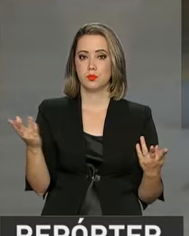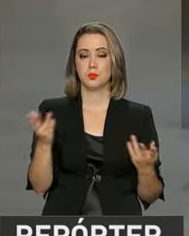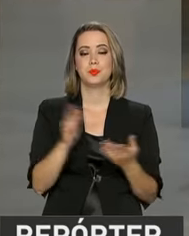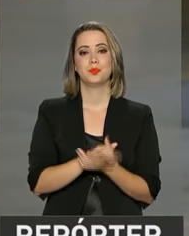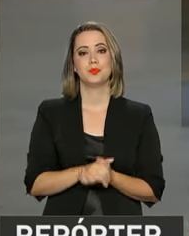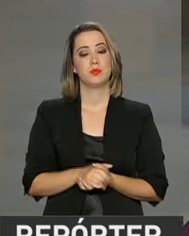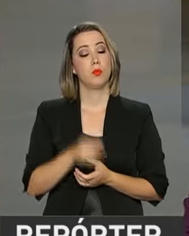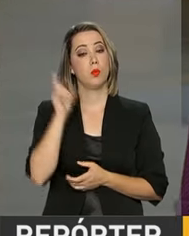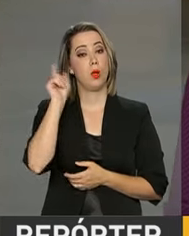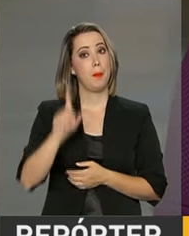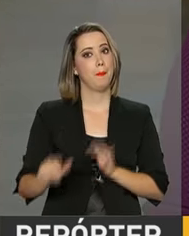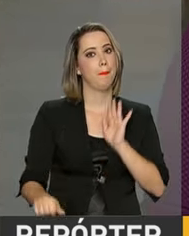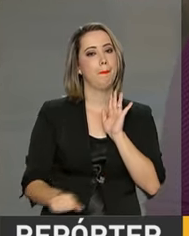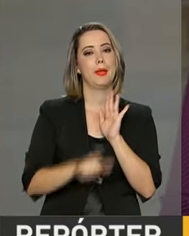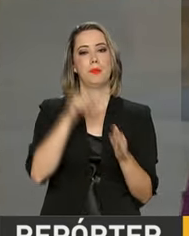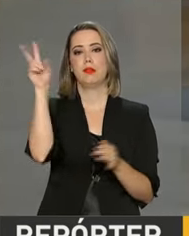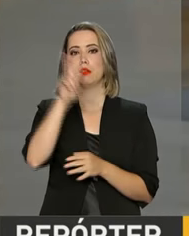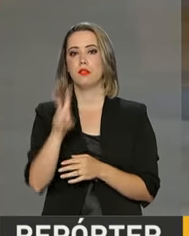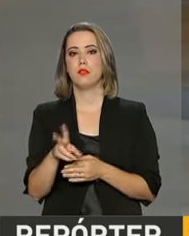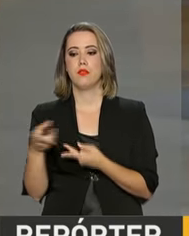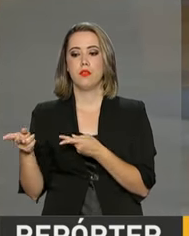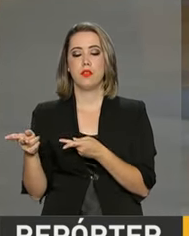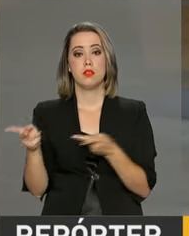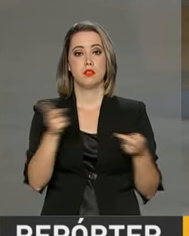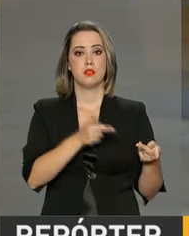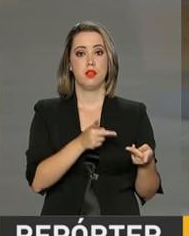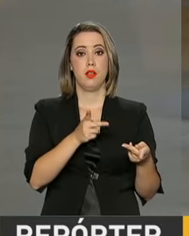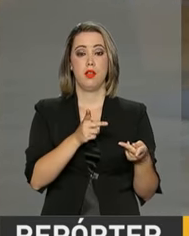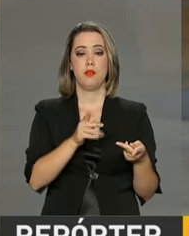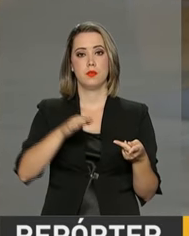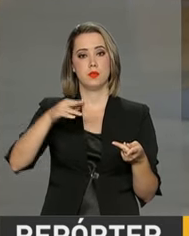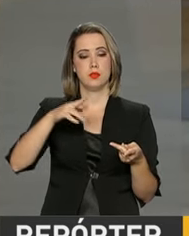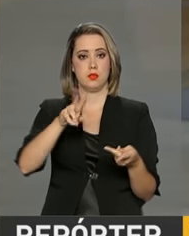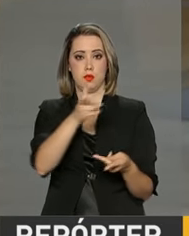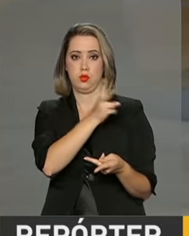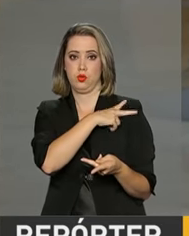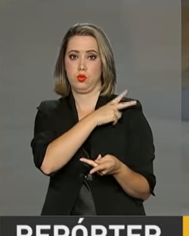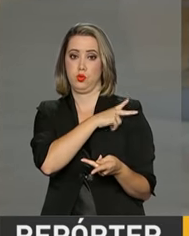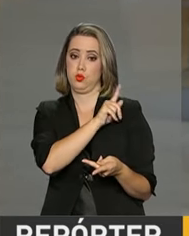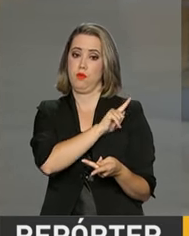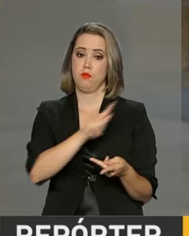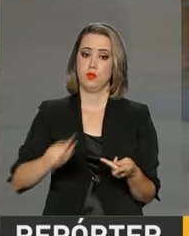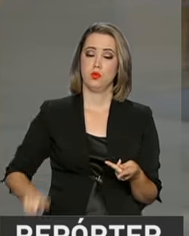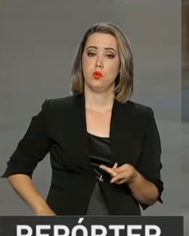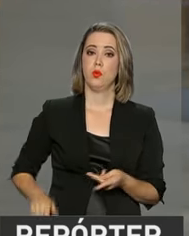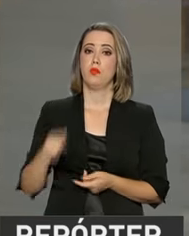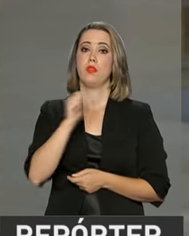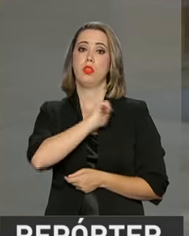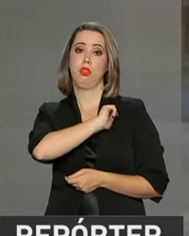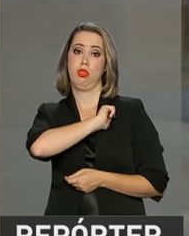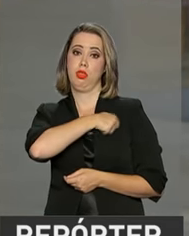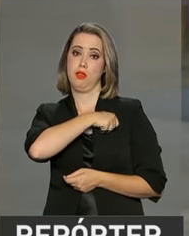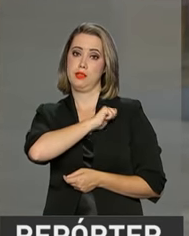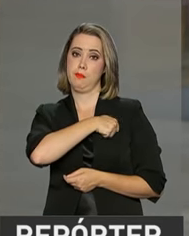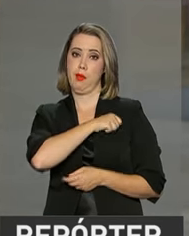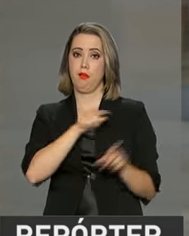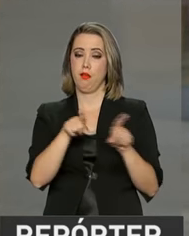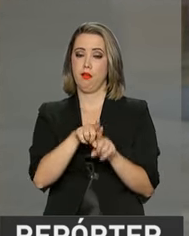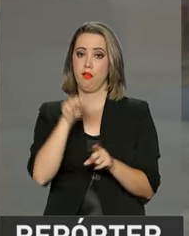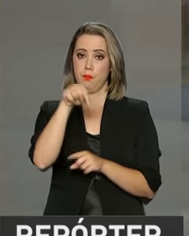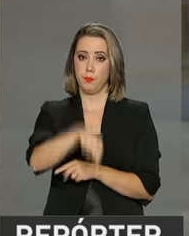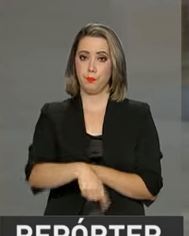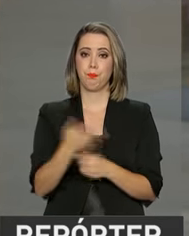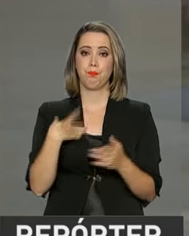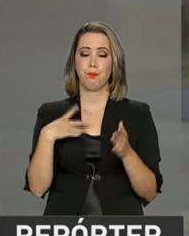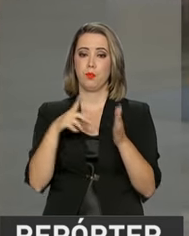todos essa é a primeira visita de um chefe de governo espanhol ao brasil em nove anos mariano rajoy fui recebido aqui no palácio do planalto